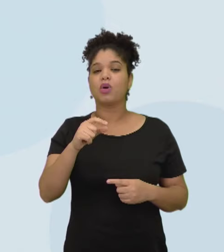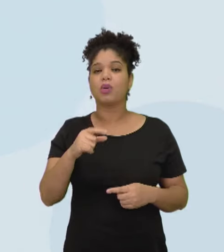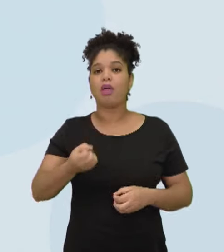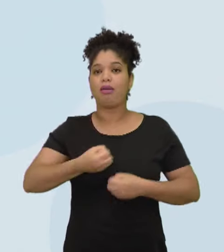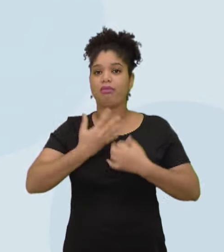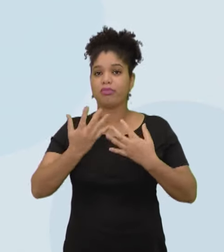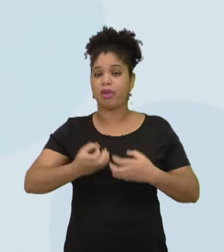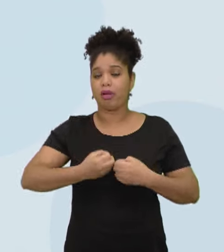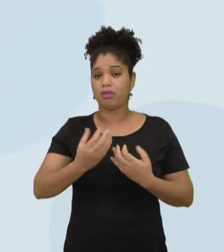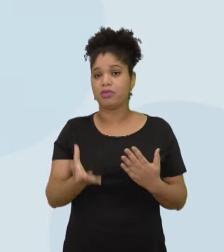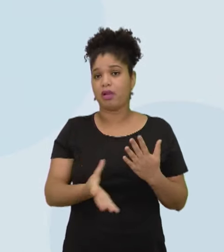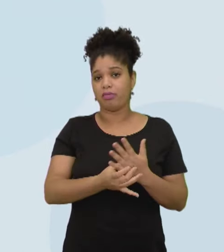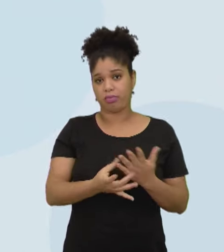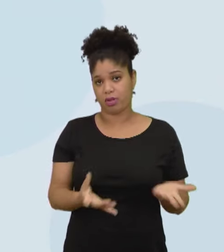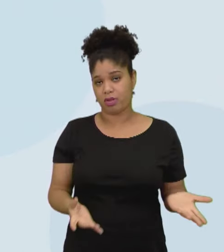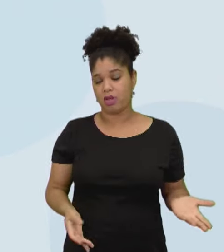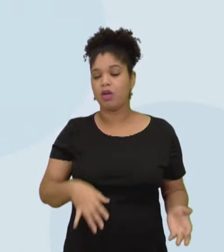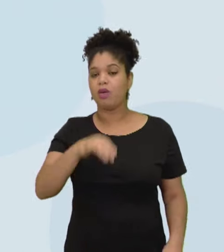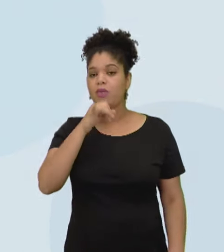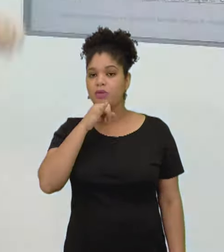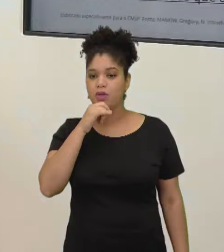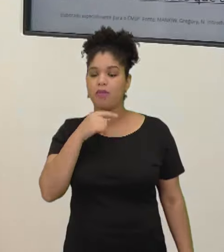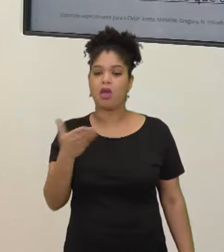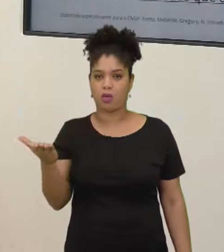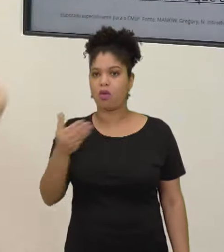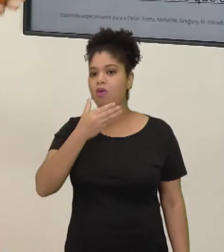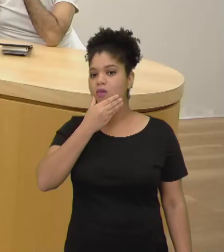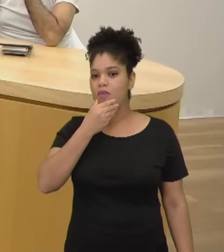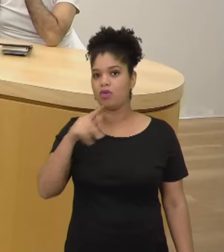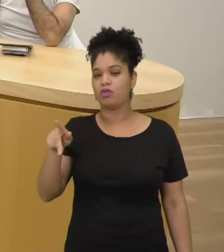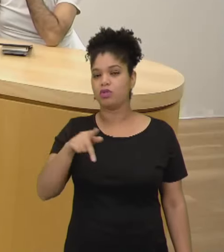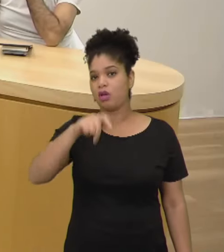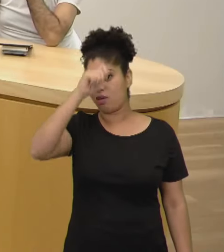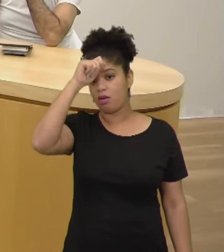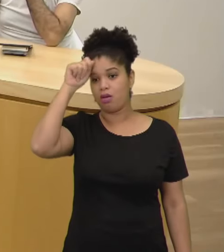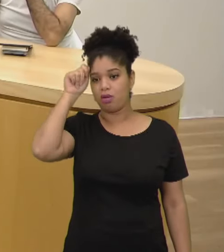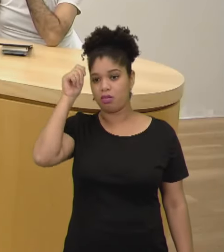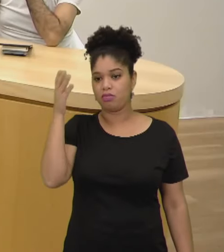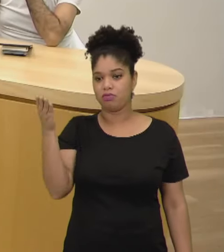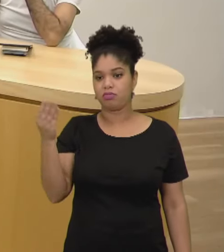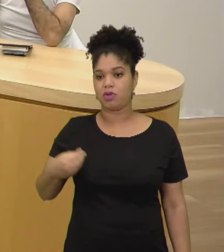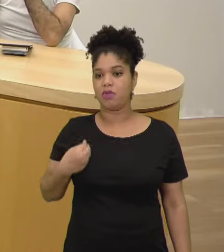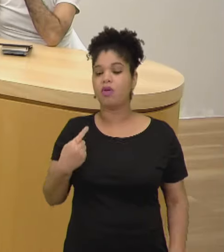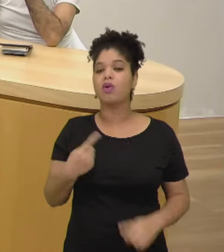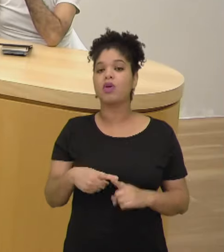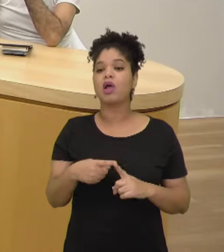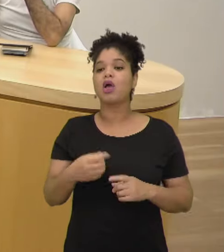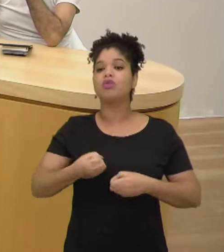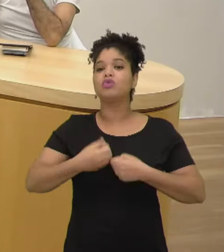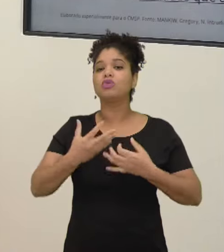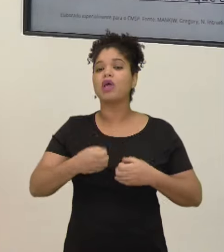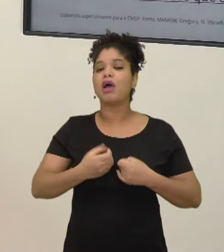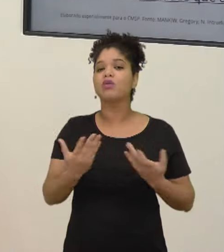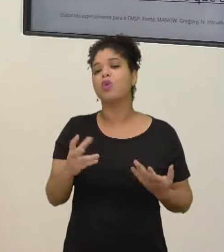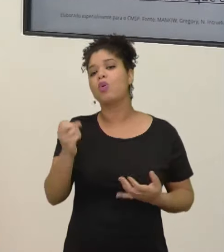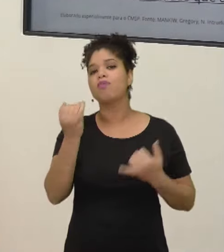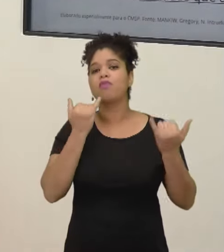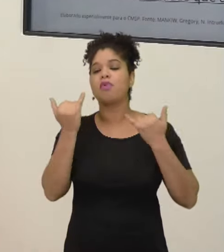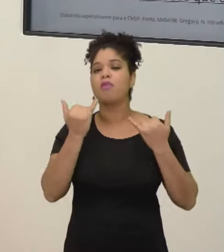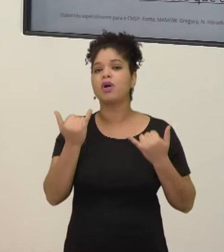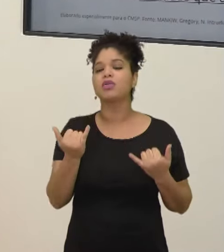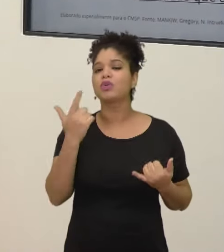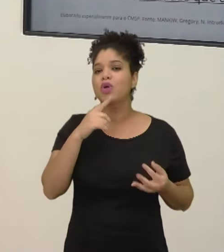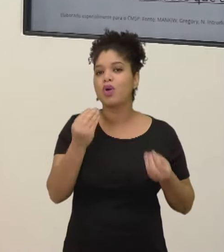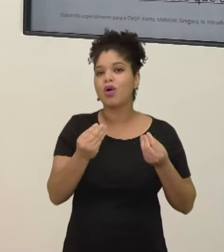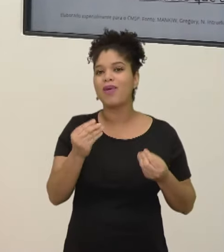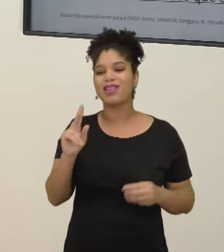realidade fornece. No nosso caso aqui, por isso que o professor Alcides está aqui, a história. Então, a história é uma das ferramentas que o economista